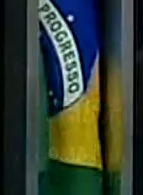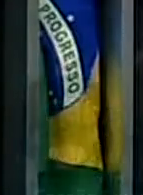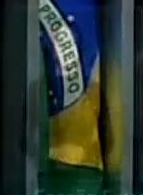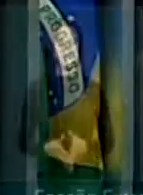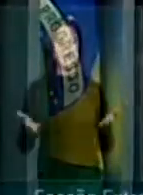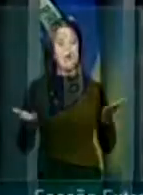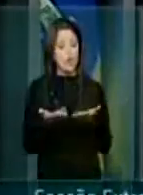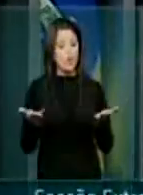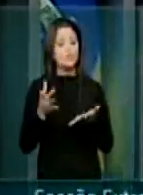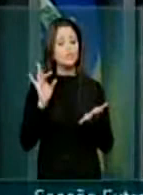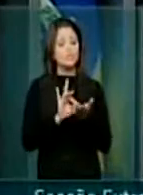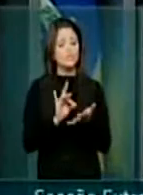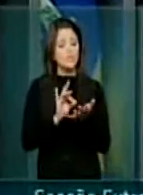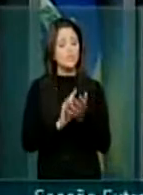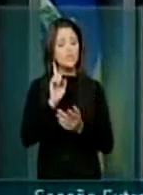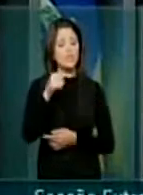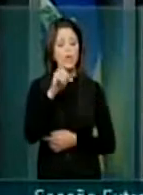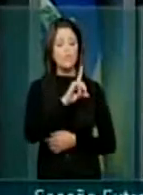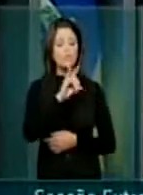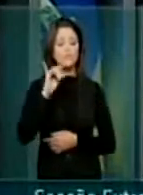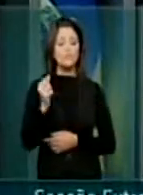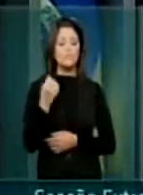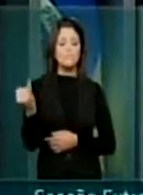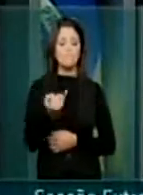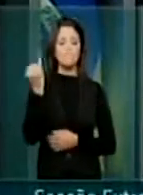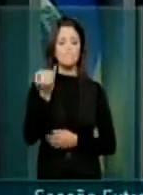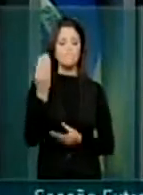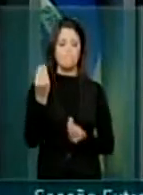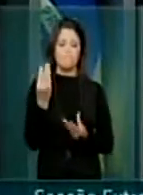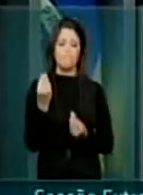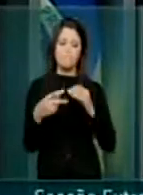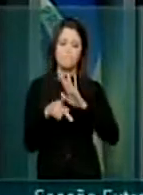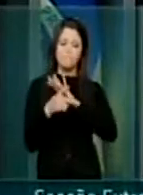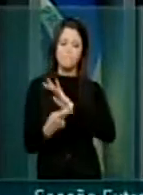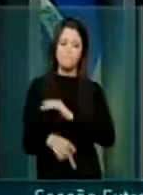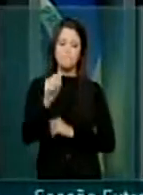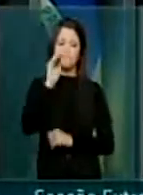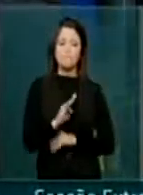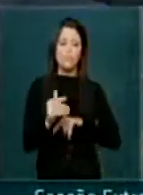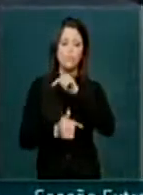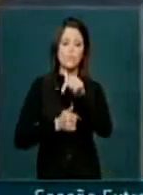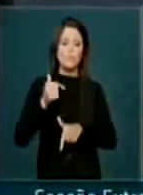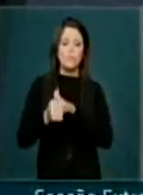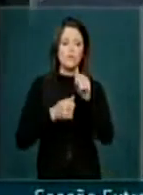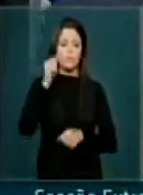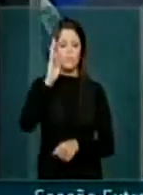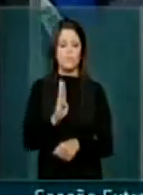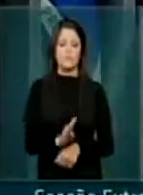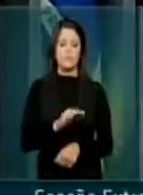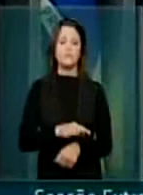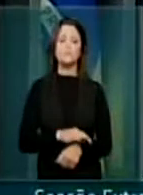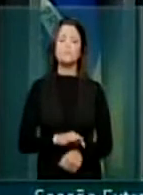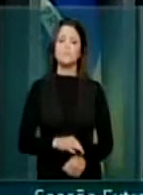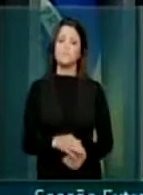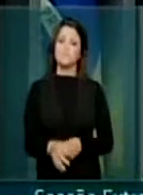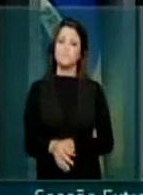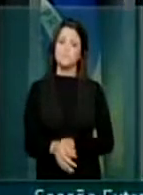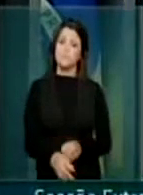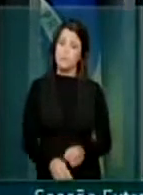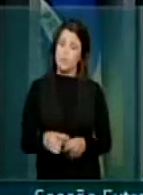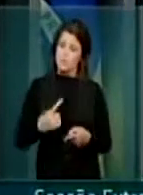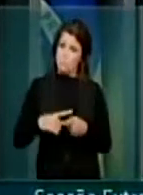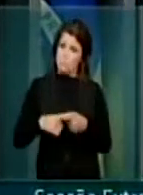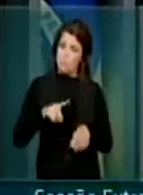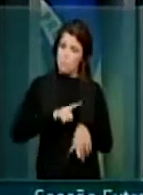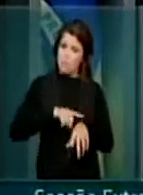verdade, é um dia de grande importância para o trabalhador brasileiro, porque